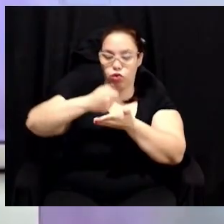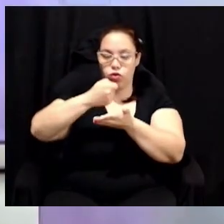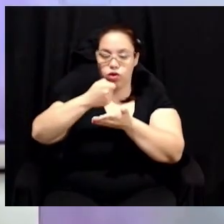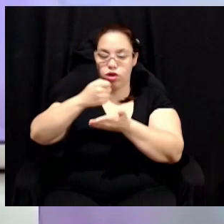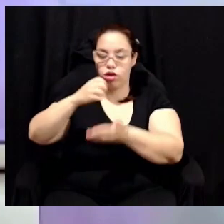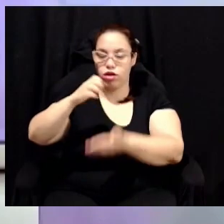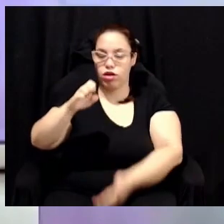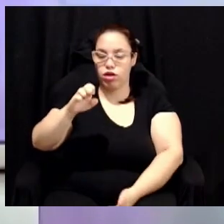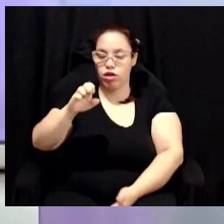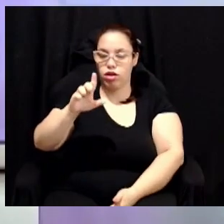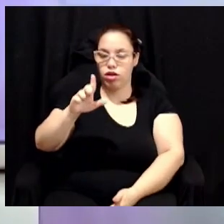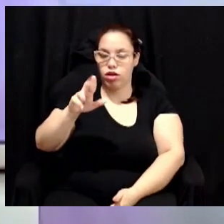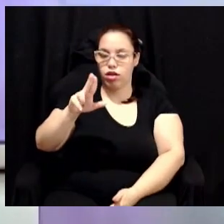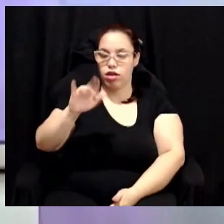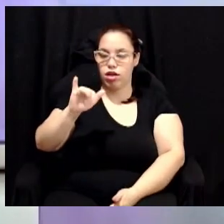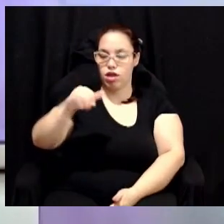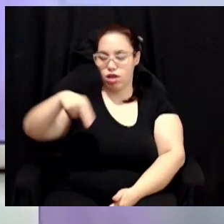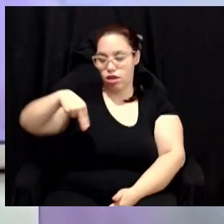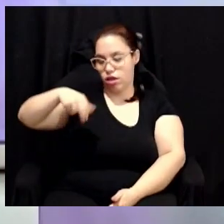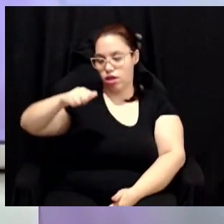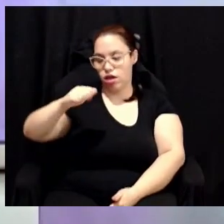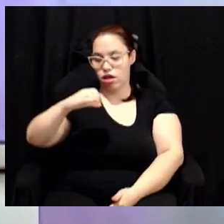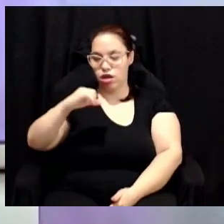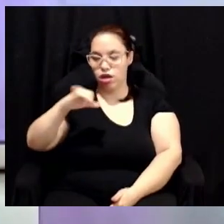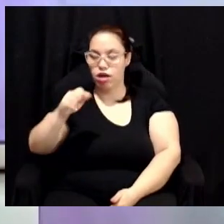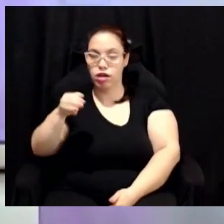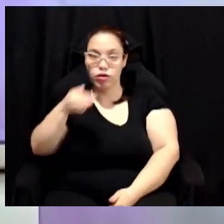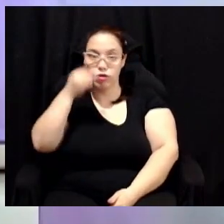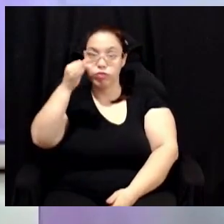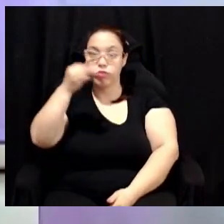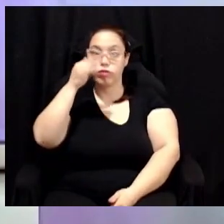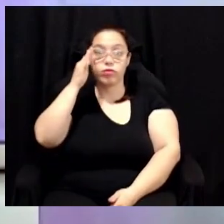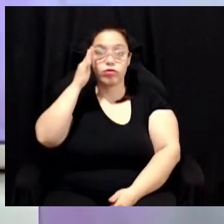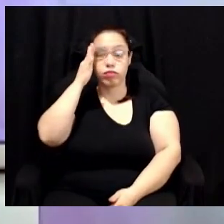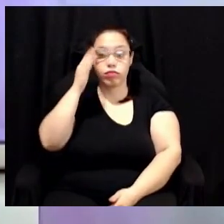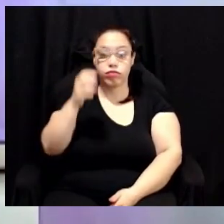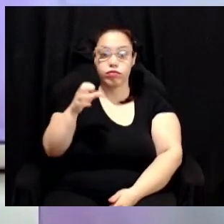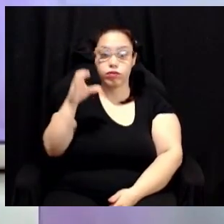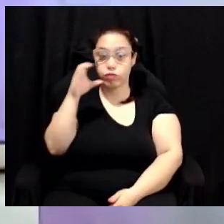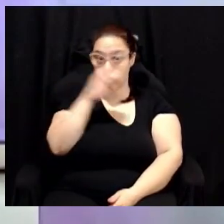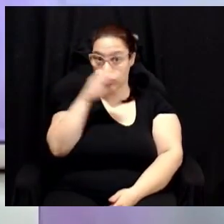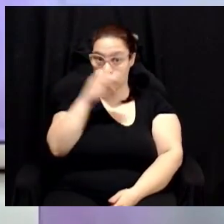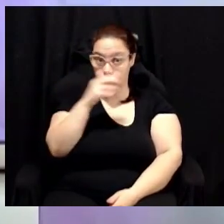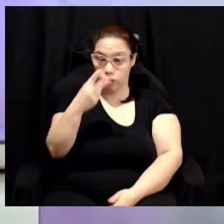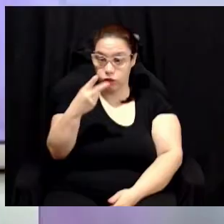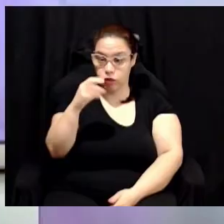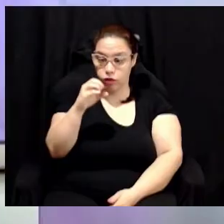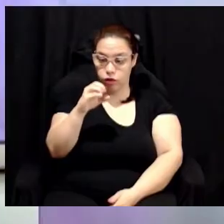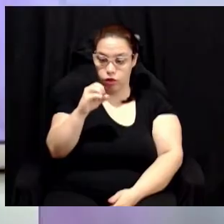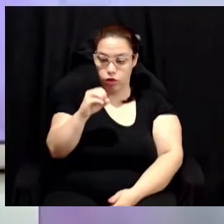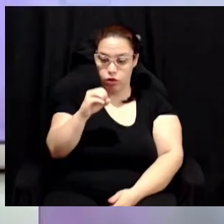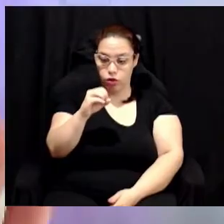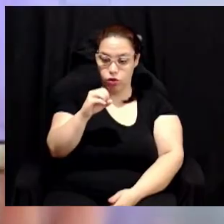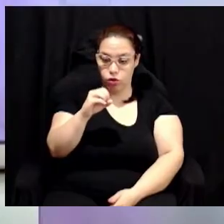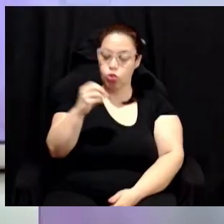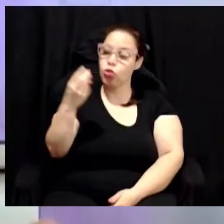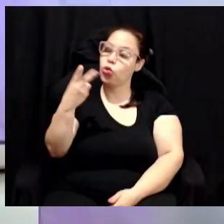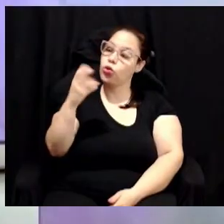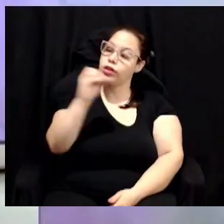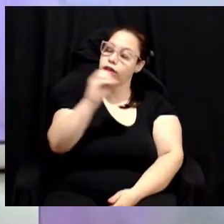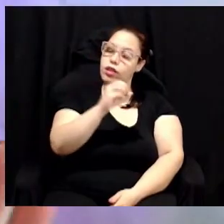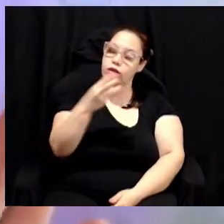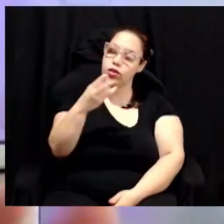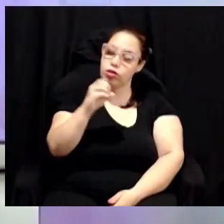de equinácea, que é uma planta, na verdade, uma flor, e você vai colocar na água quente, em 200 a 300 ml de água quente.